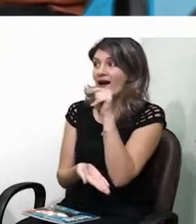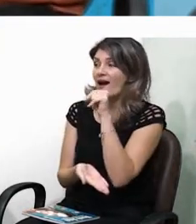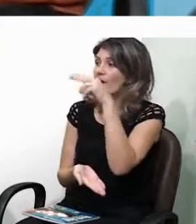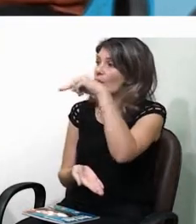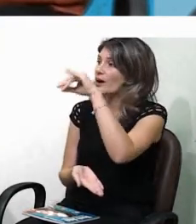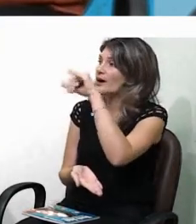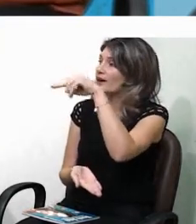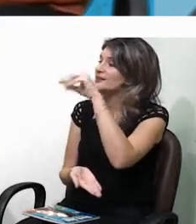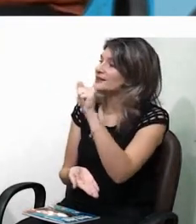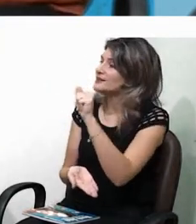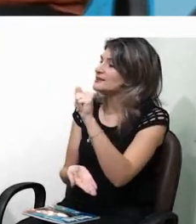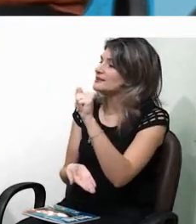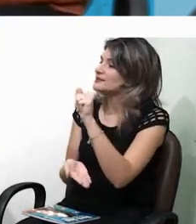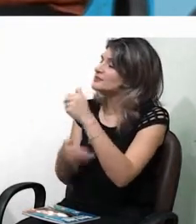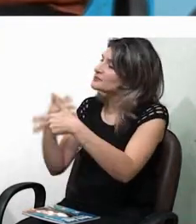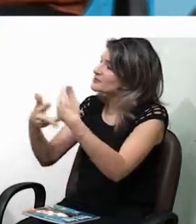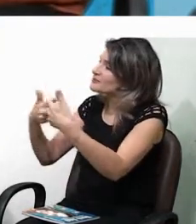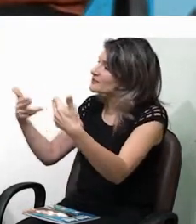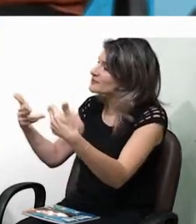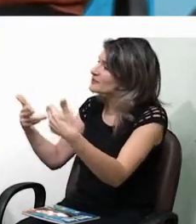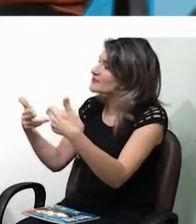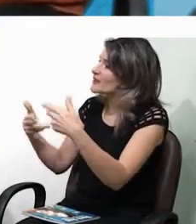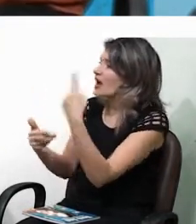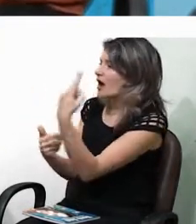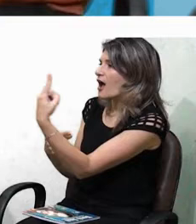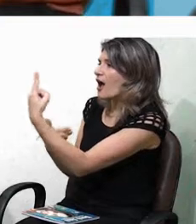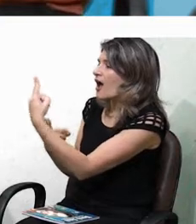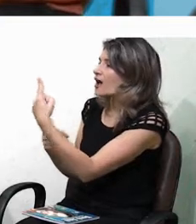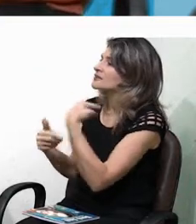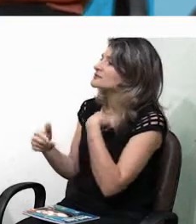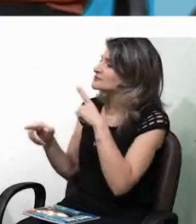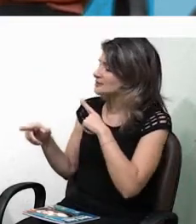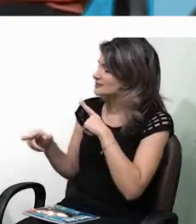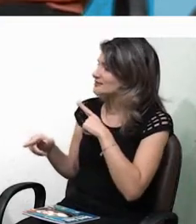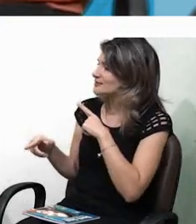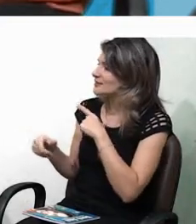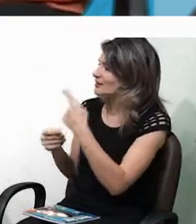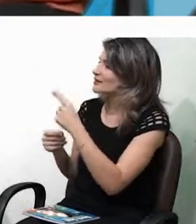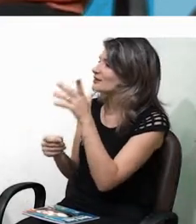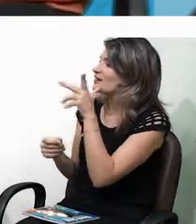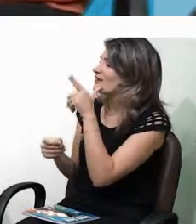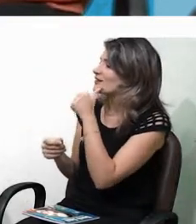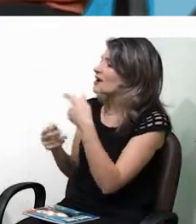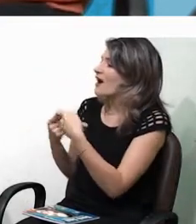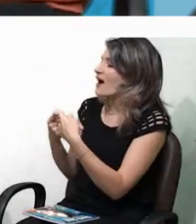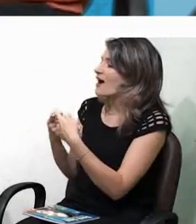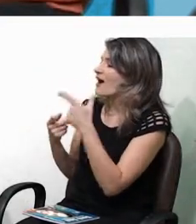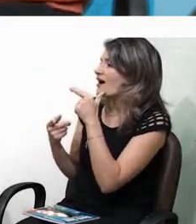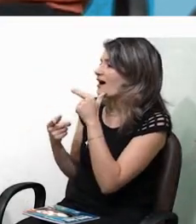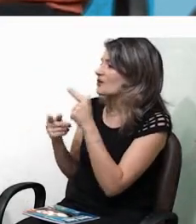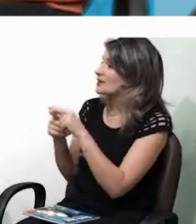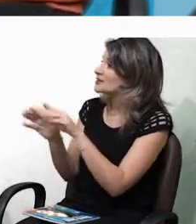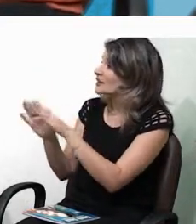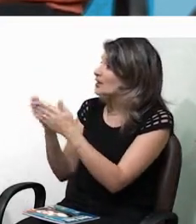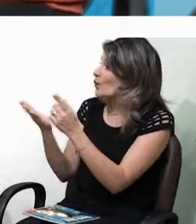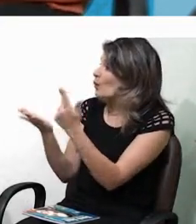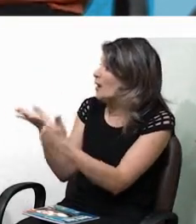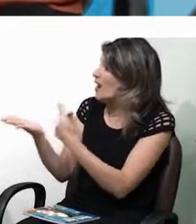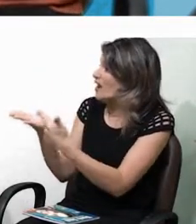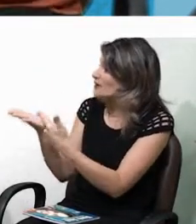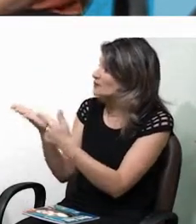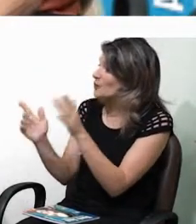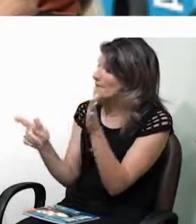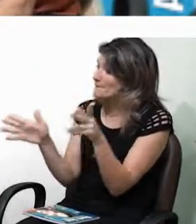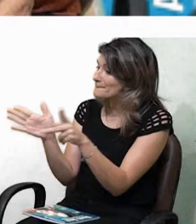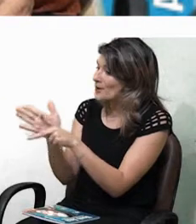Nina. A Água Nina nos presenteia a cada programa com essa linda garrafinha de água que tem o rótulo do nosso livro.